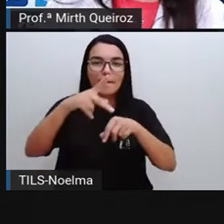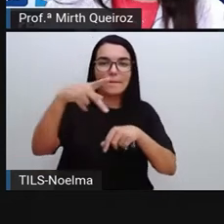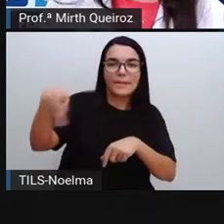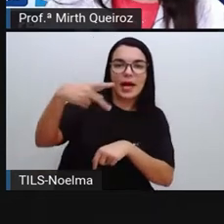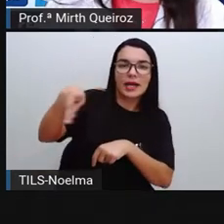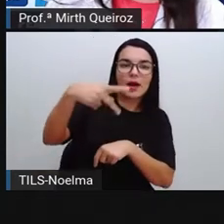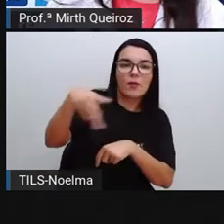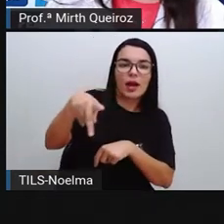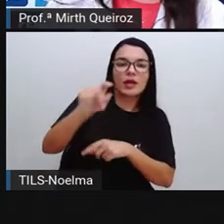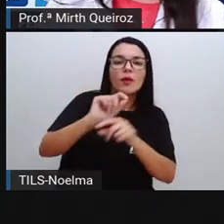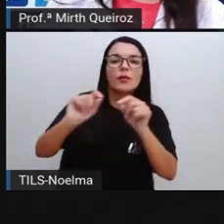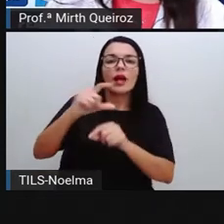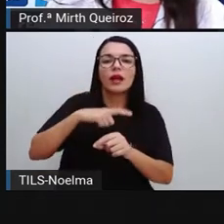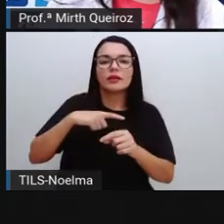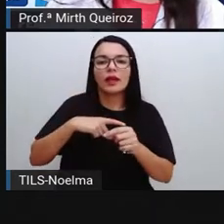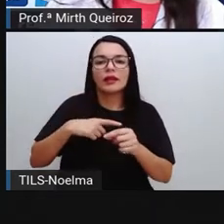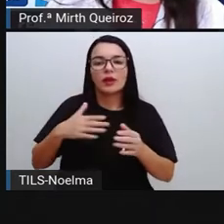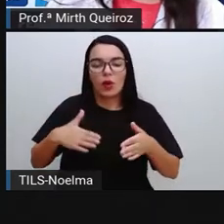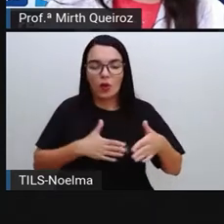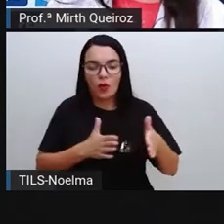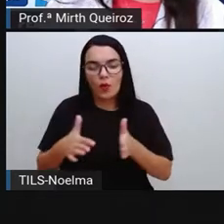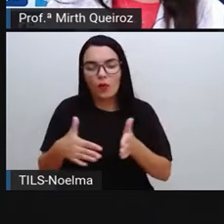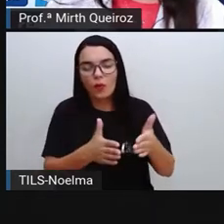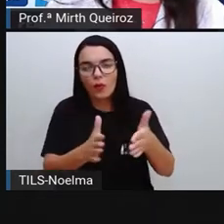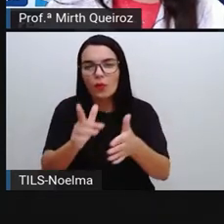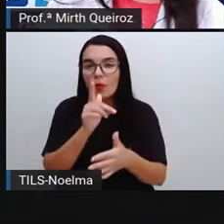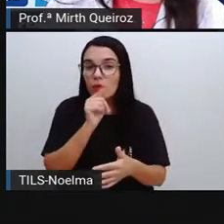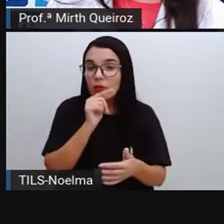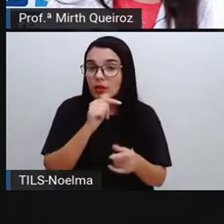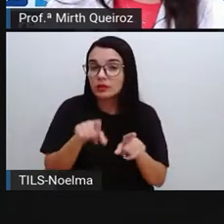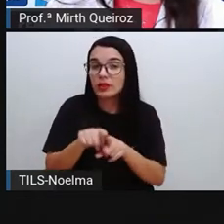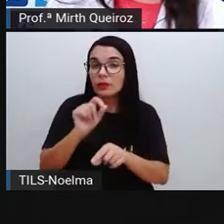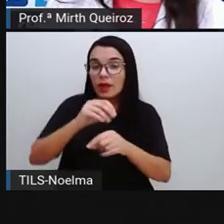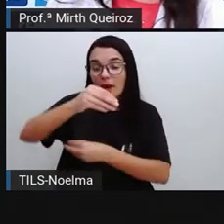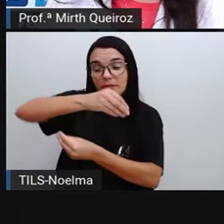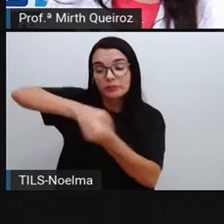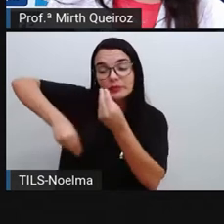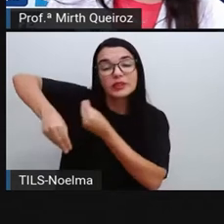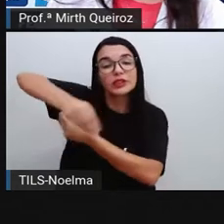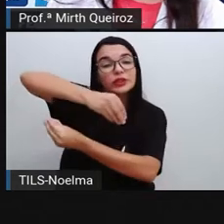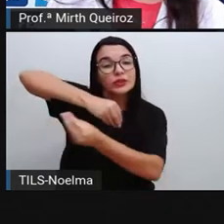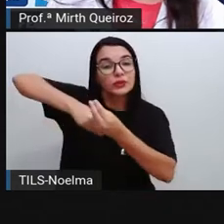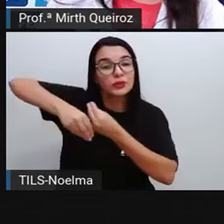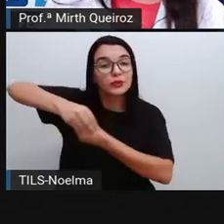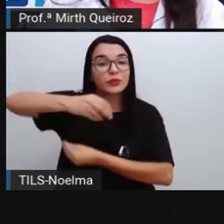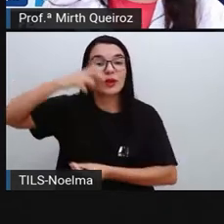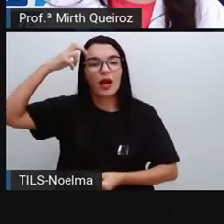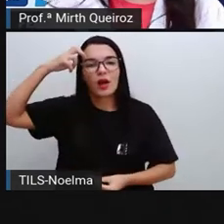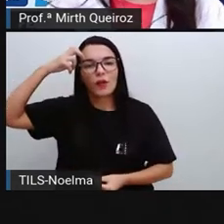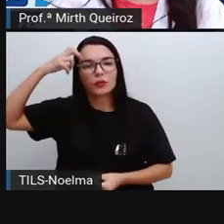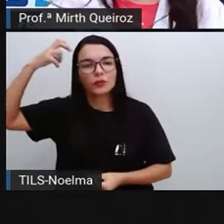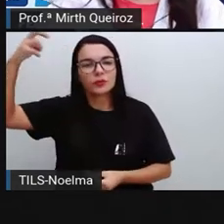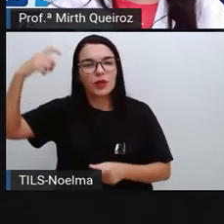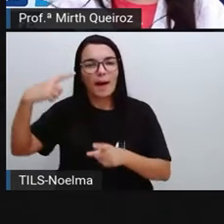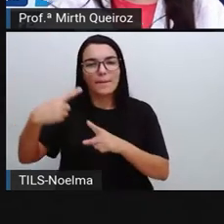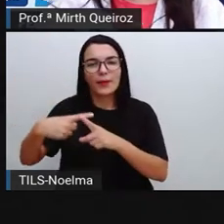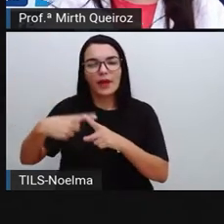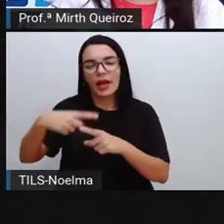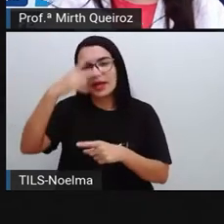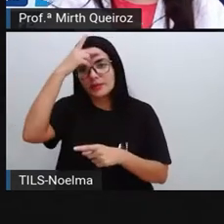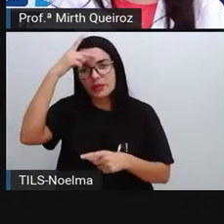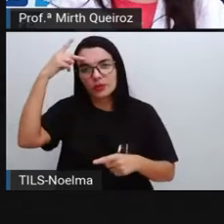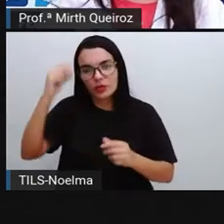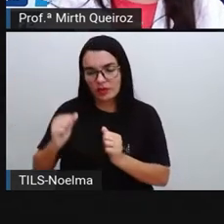né? E nessa fronteira a gente vai ter também a mistura de culturas ali, porque esses povos vão estar vivendo próximos aí